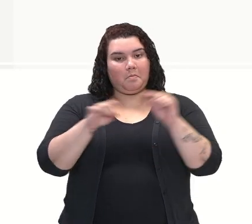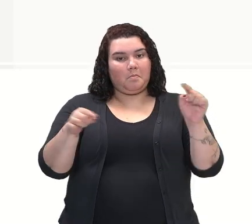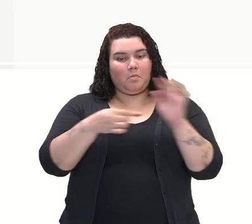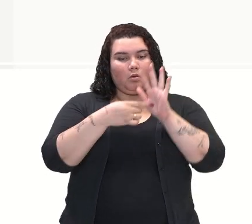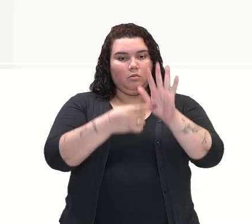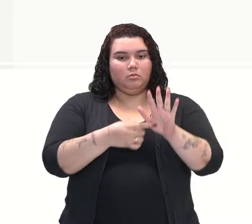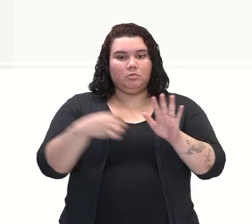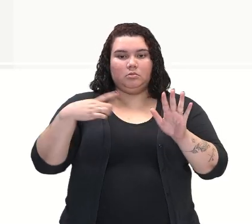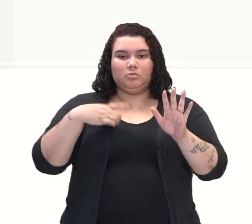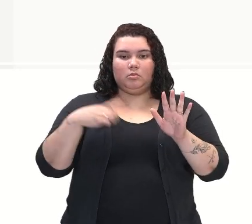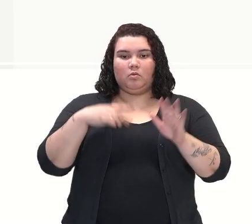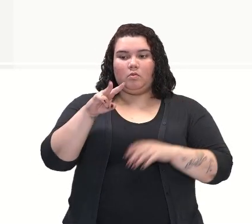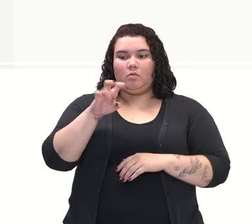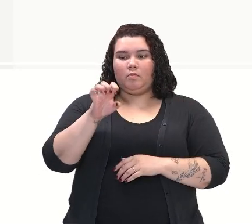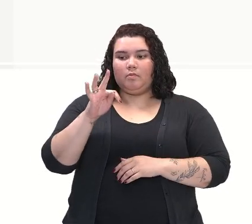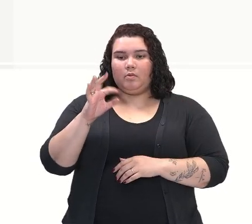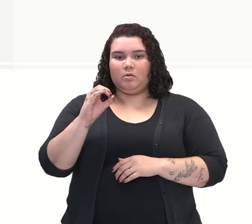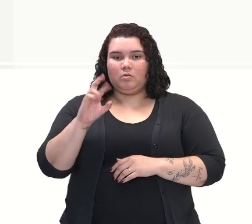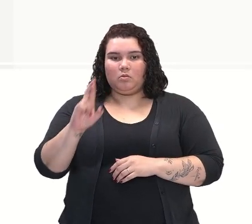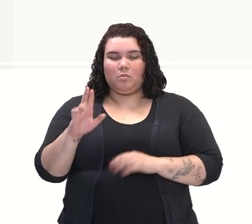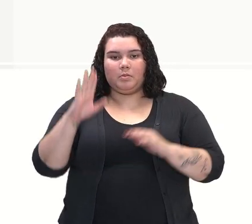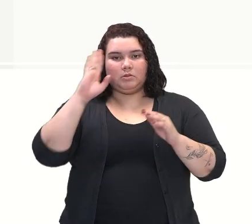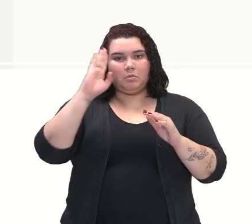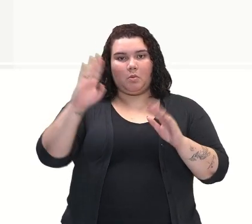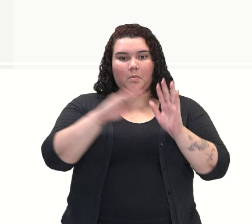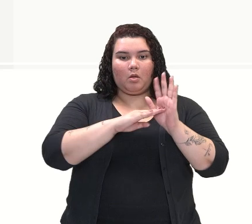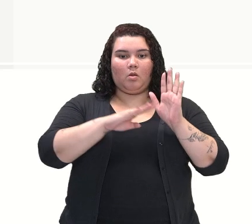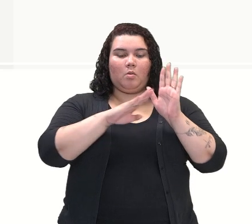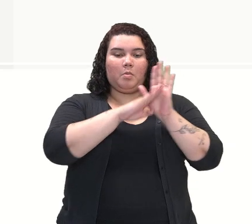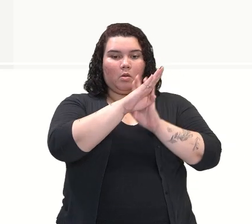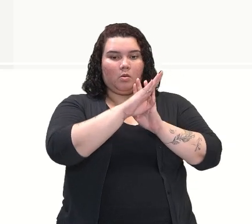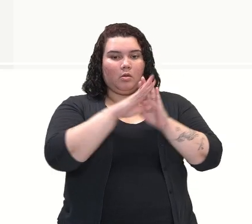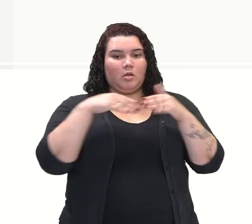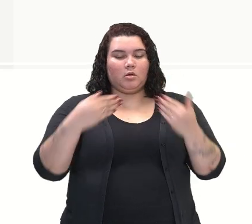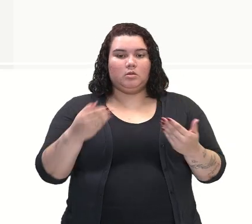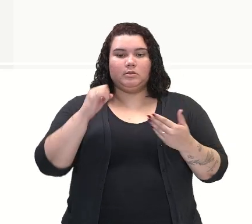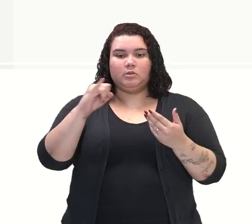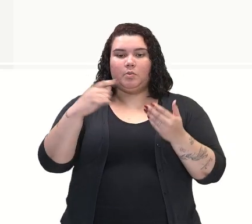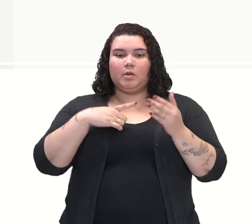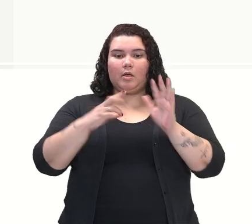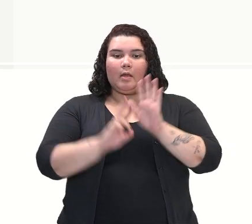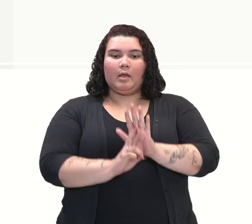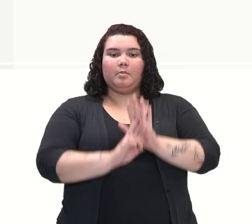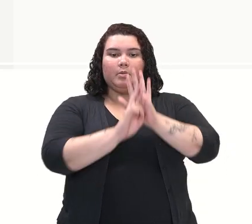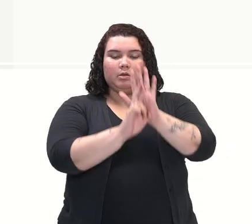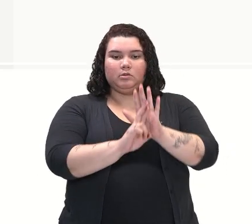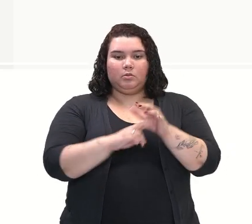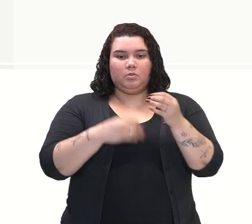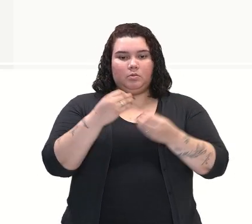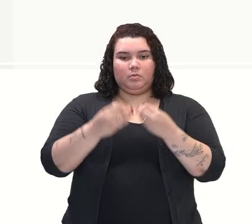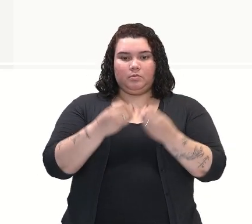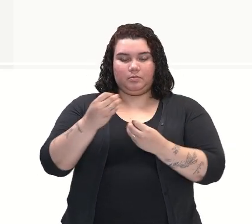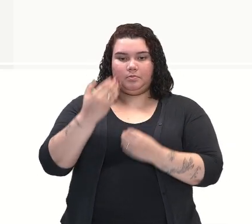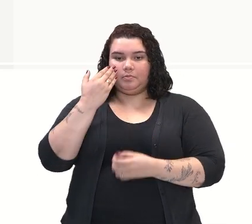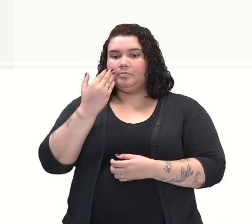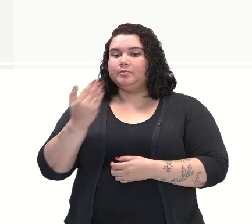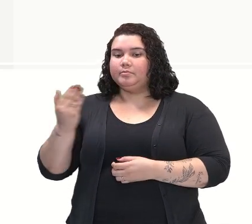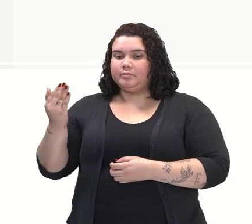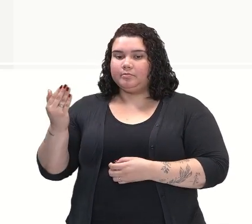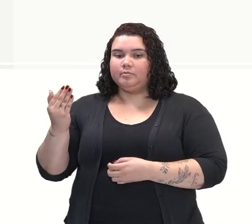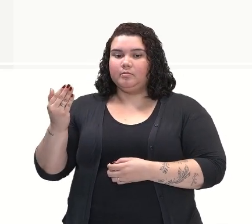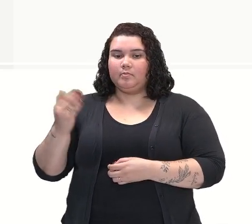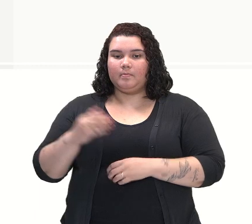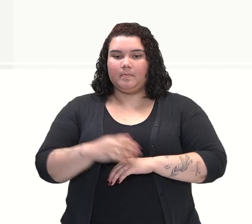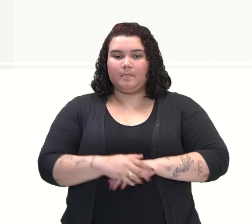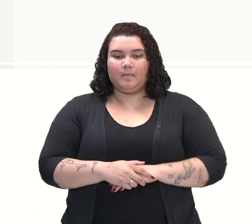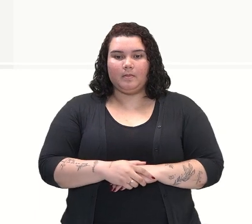para o vetor de maior intensidade. Então, se eu tivesse que representar aqui a força resultante, nosso corpo estaria aqui, né? E a força